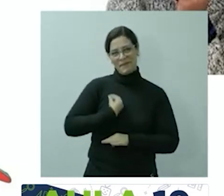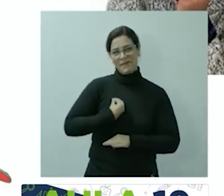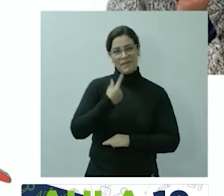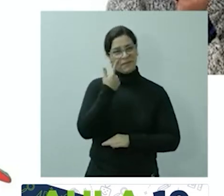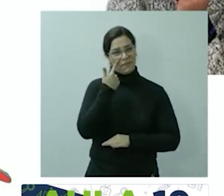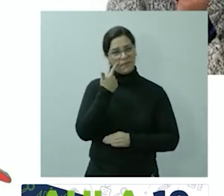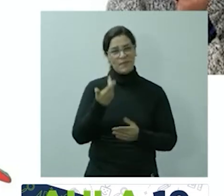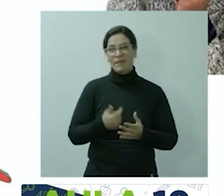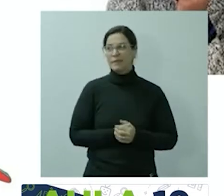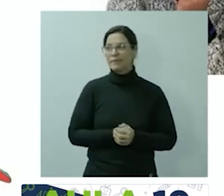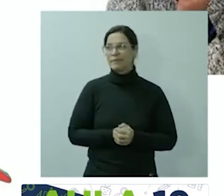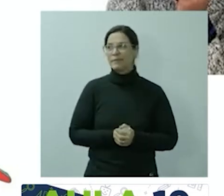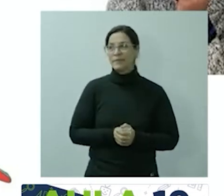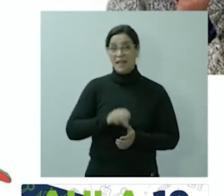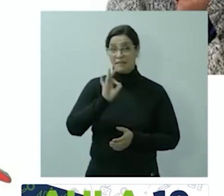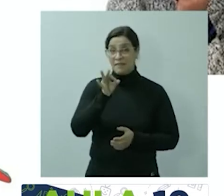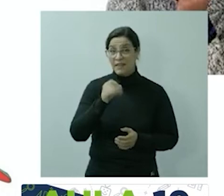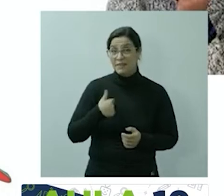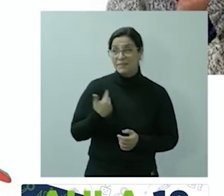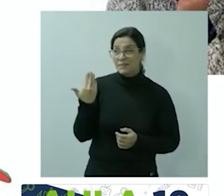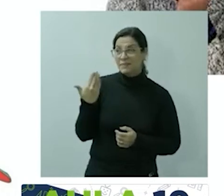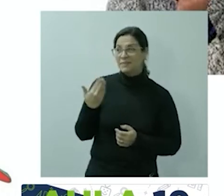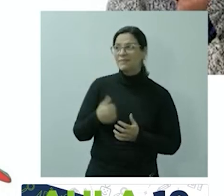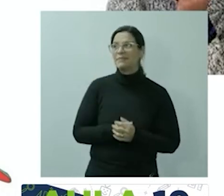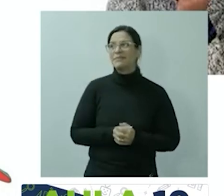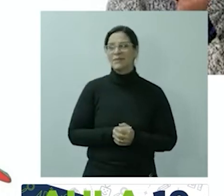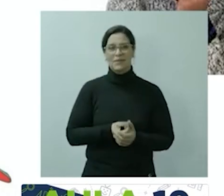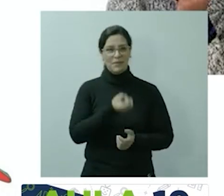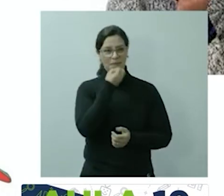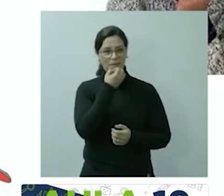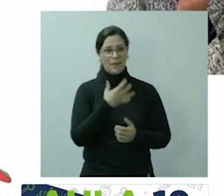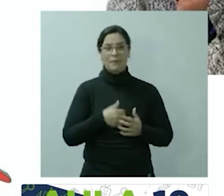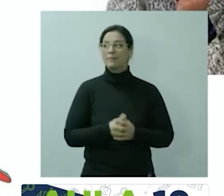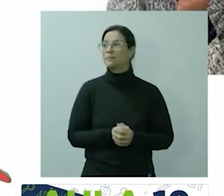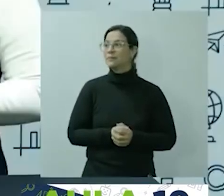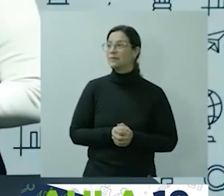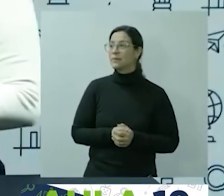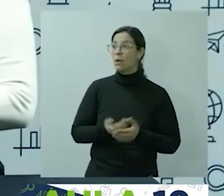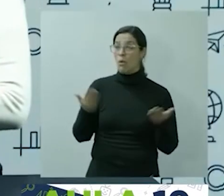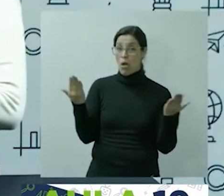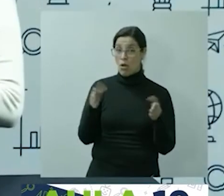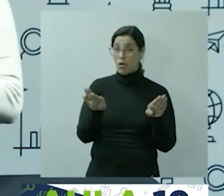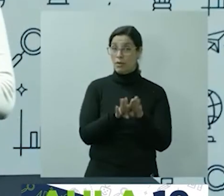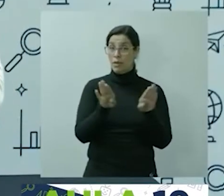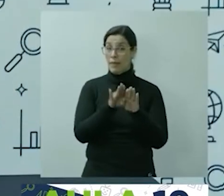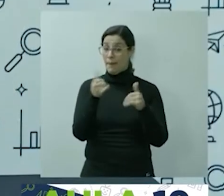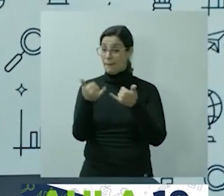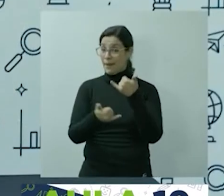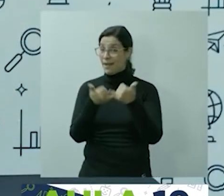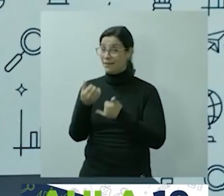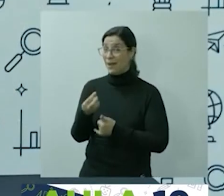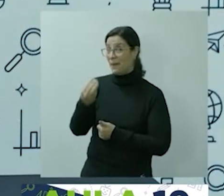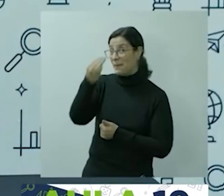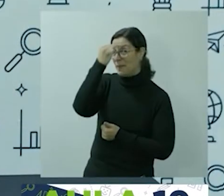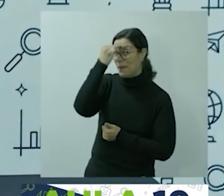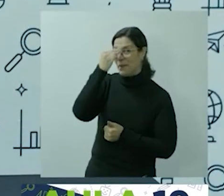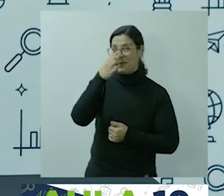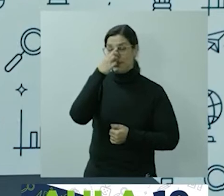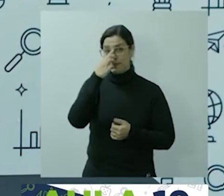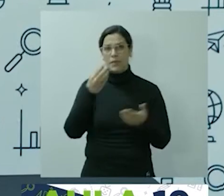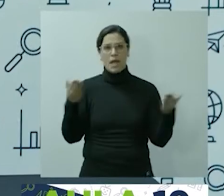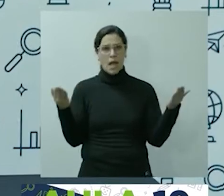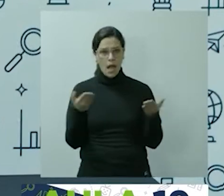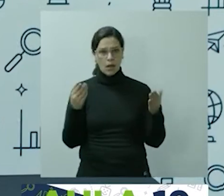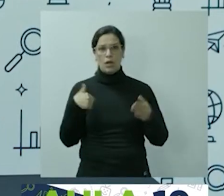nessa última carta. Vamos ver se acertamos? Muito bem! Esse foi o nosso jogo da memória.